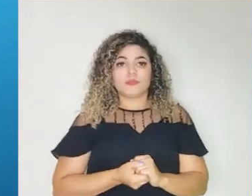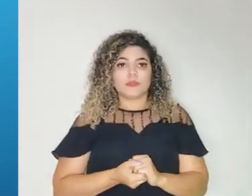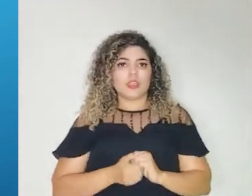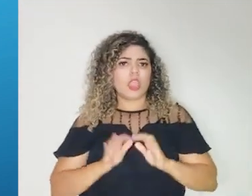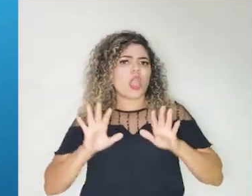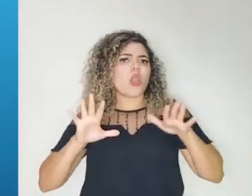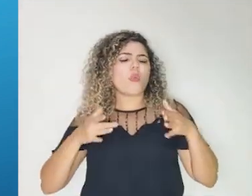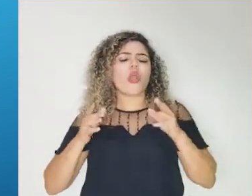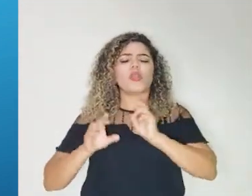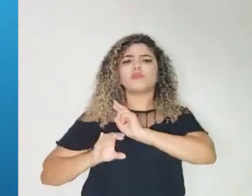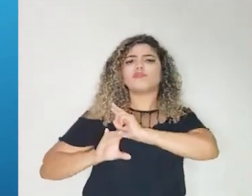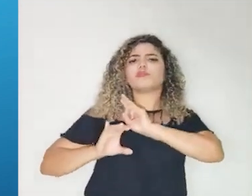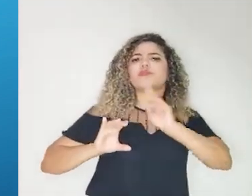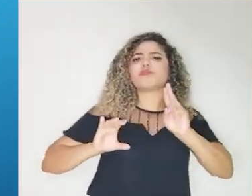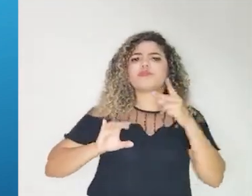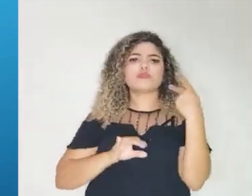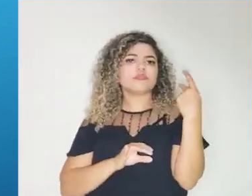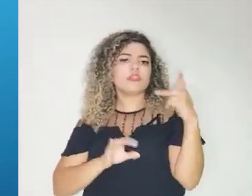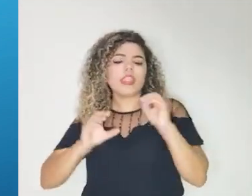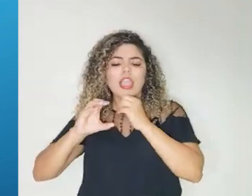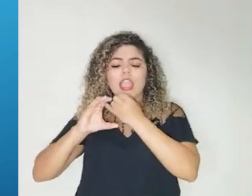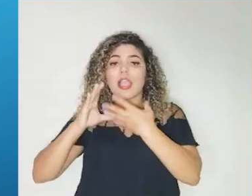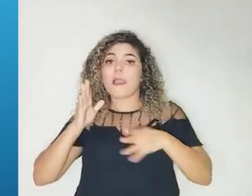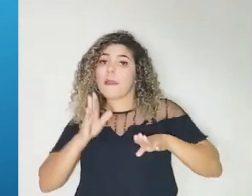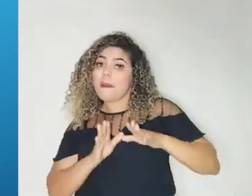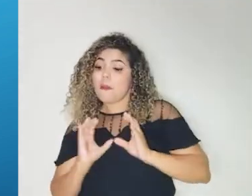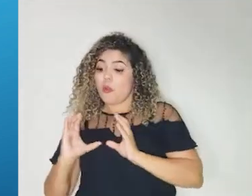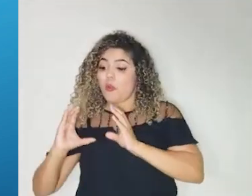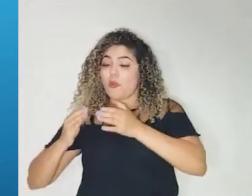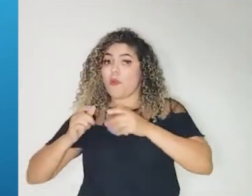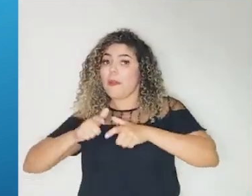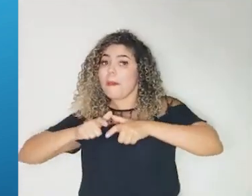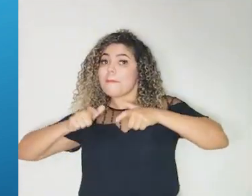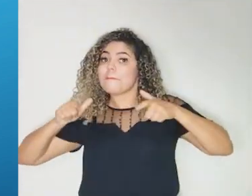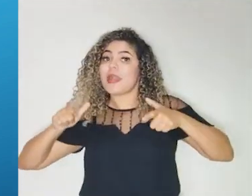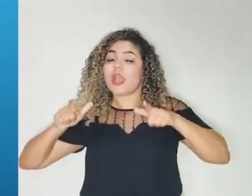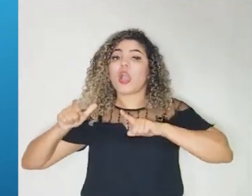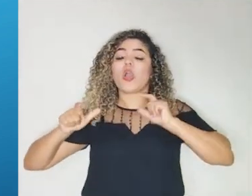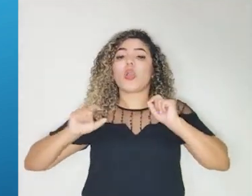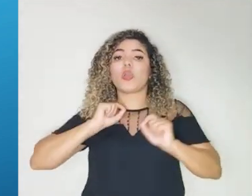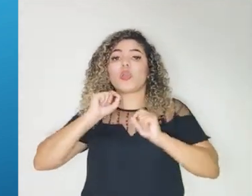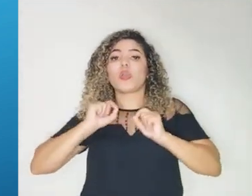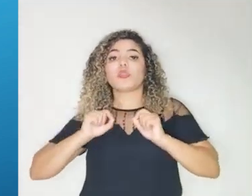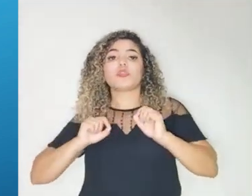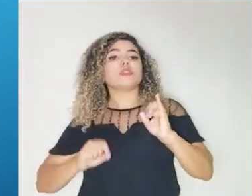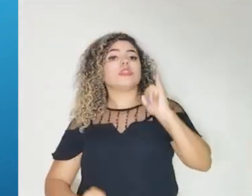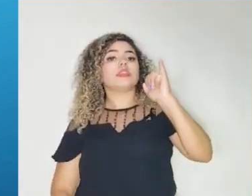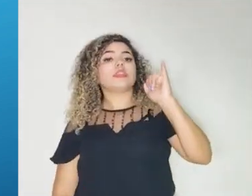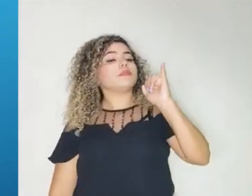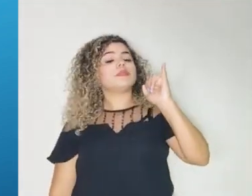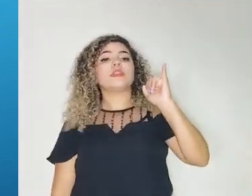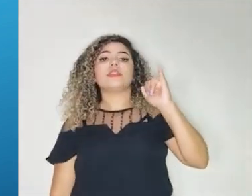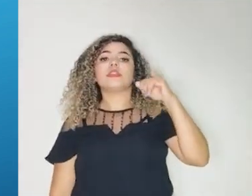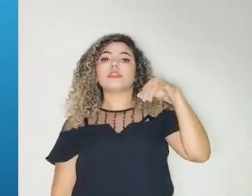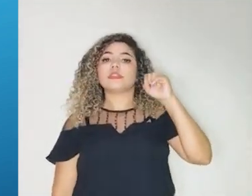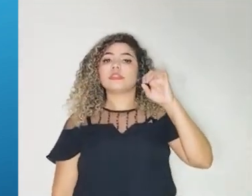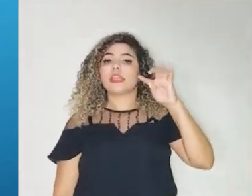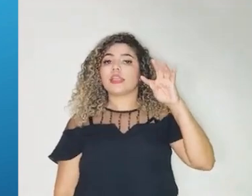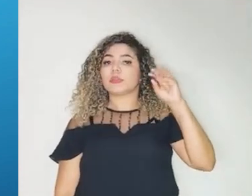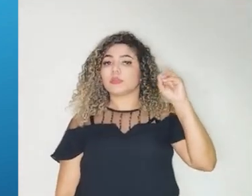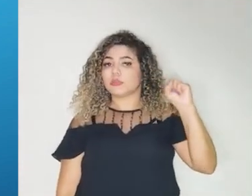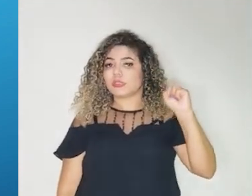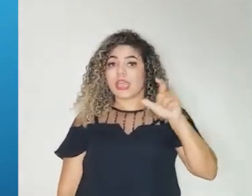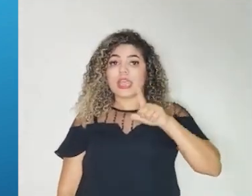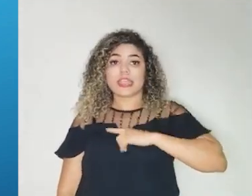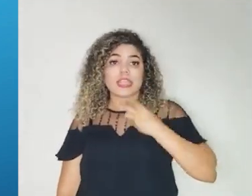Qual é a classificação dos artrópodes? A primeira classe, a maior diversa entre elas, é a classe dos insetos. Esses animais possuem